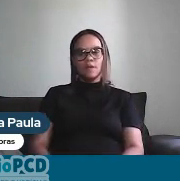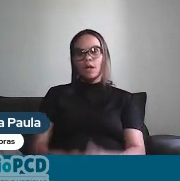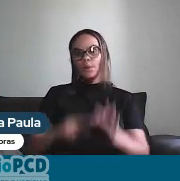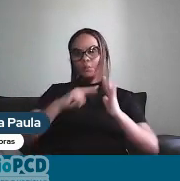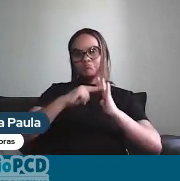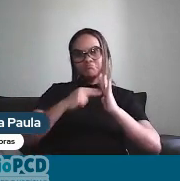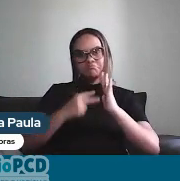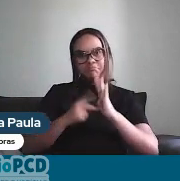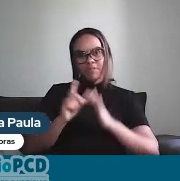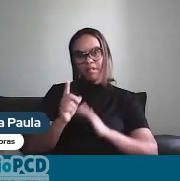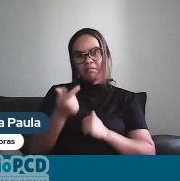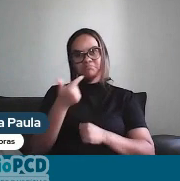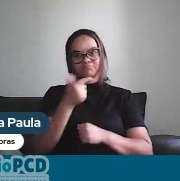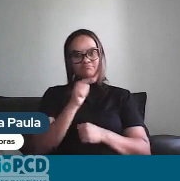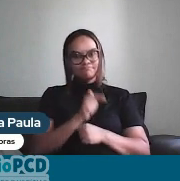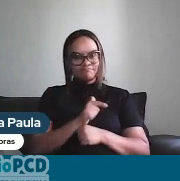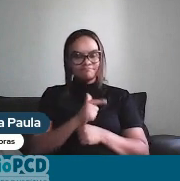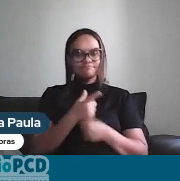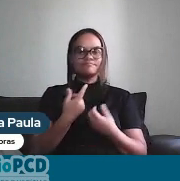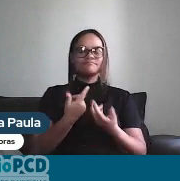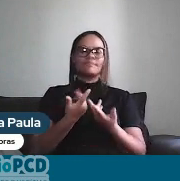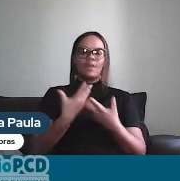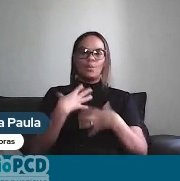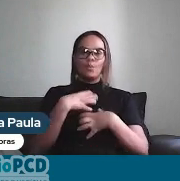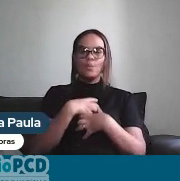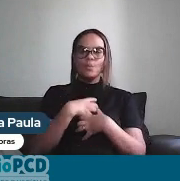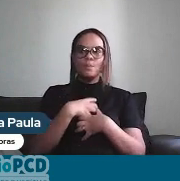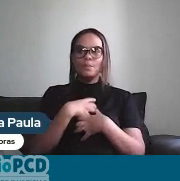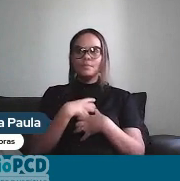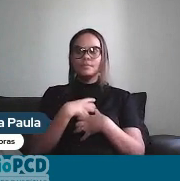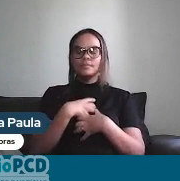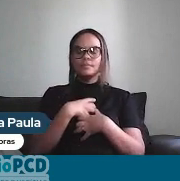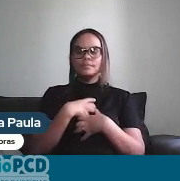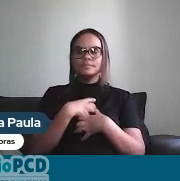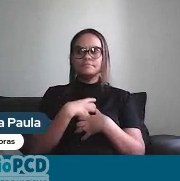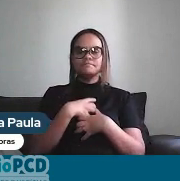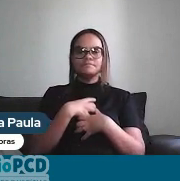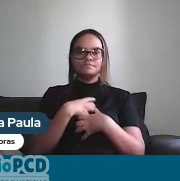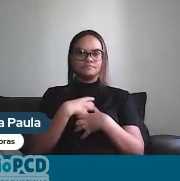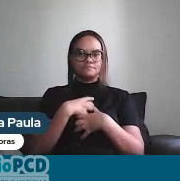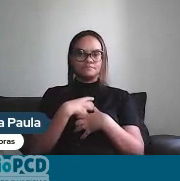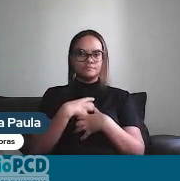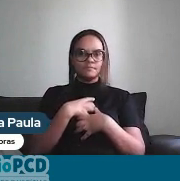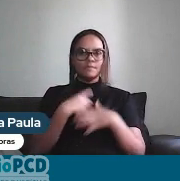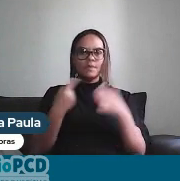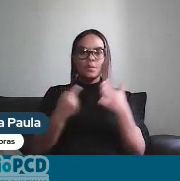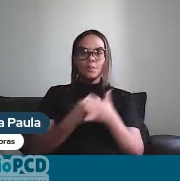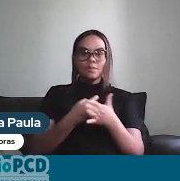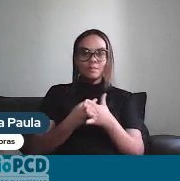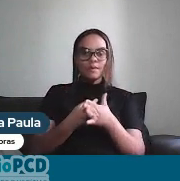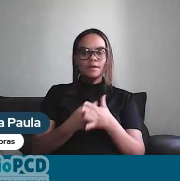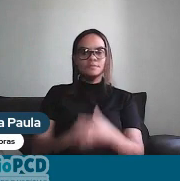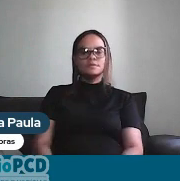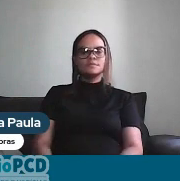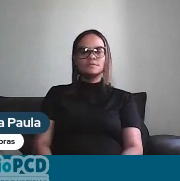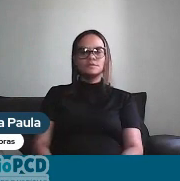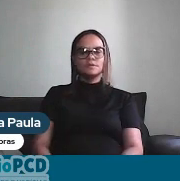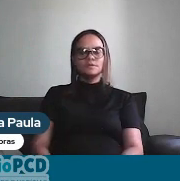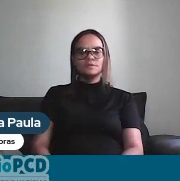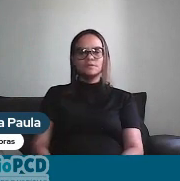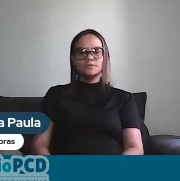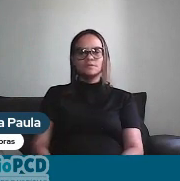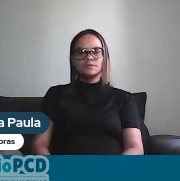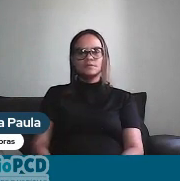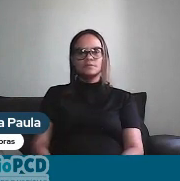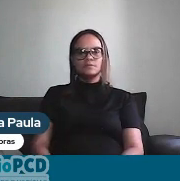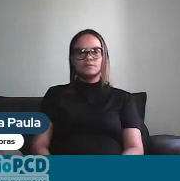que eu não tenha sido, de alguma maneira, aferida também nas vezes em que eu própria não